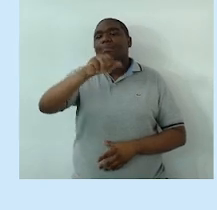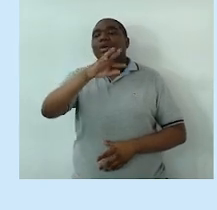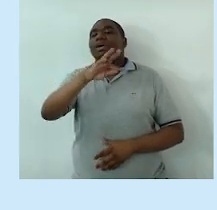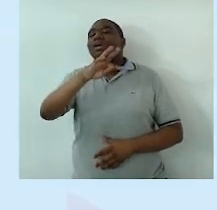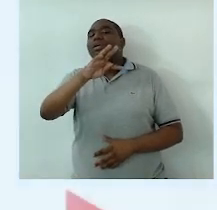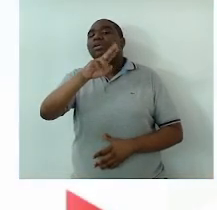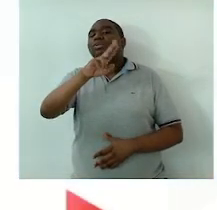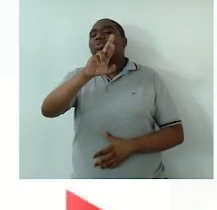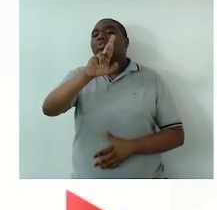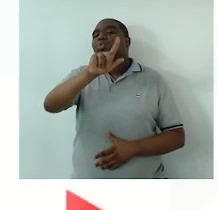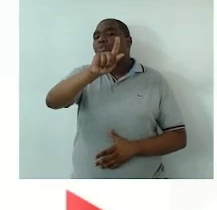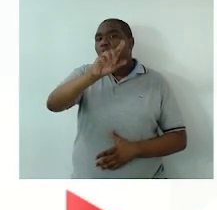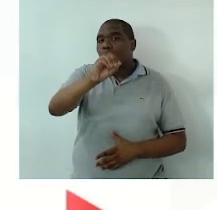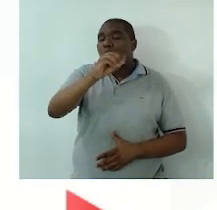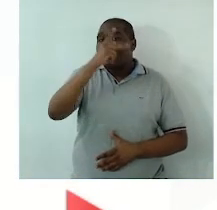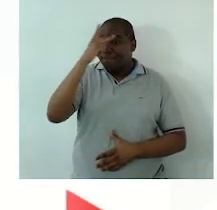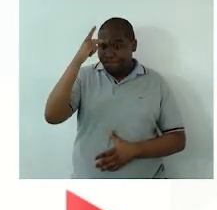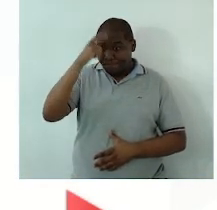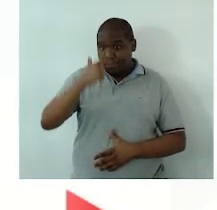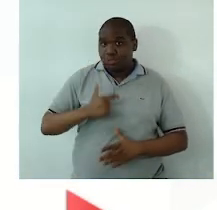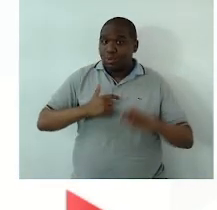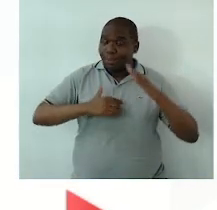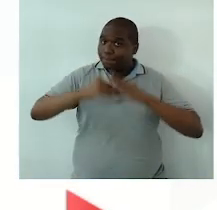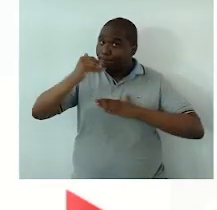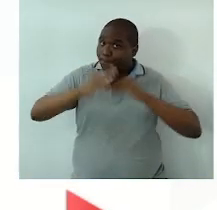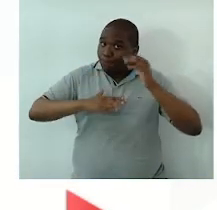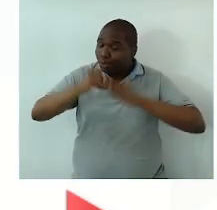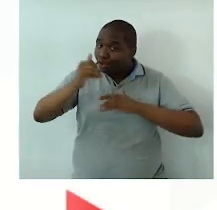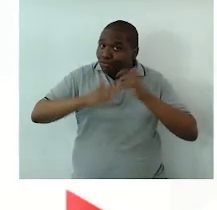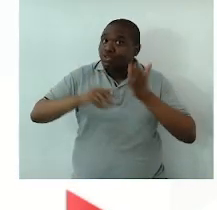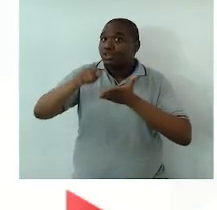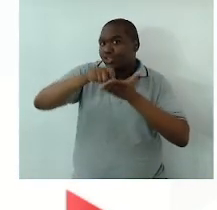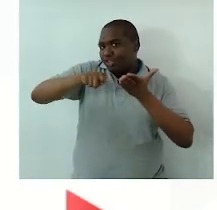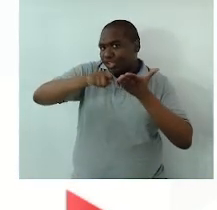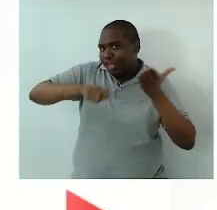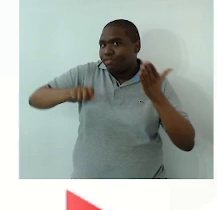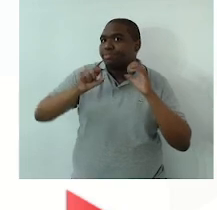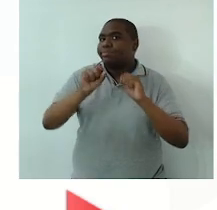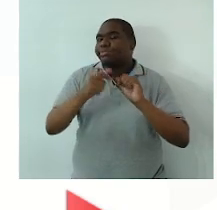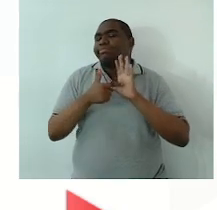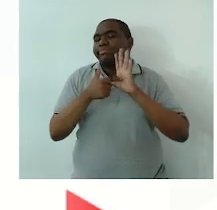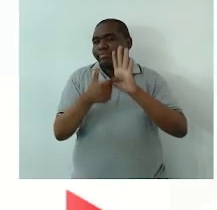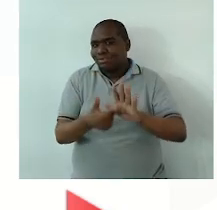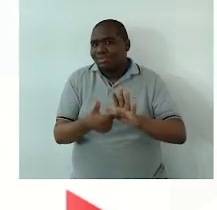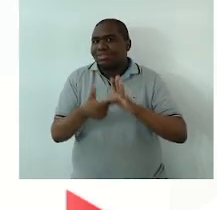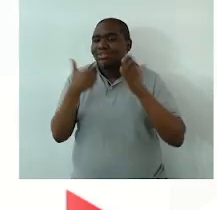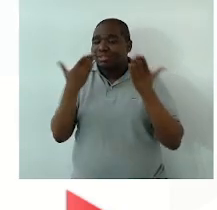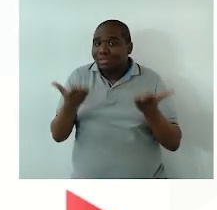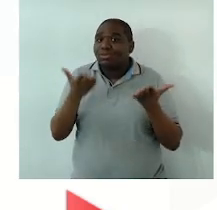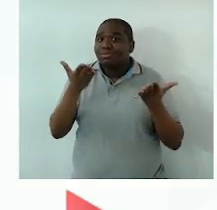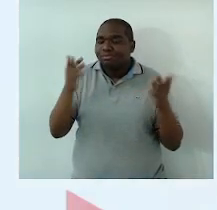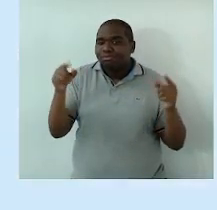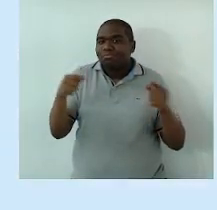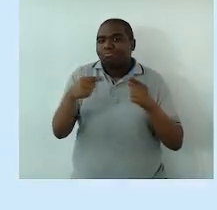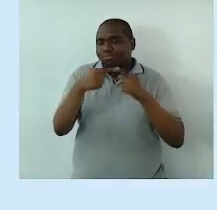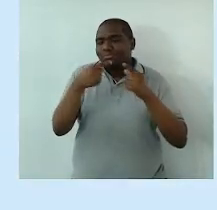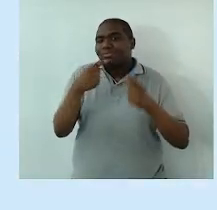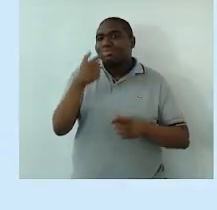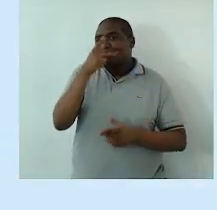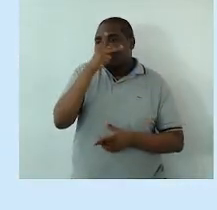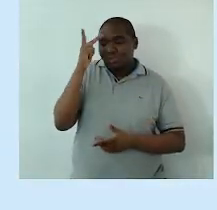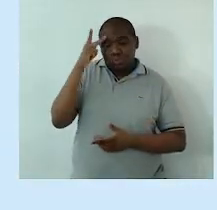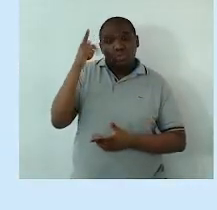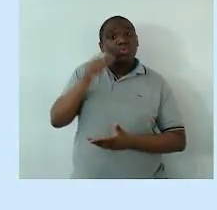que escreve as peças para que estas sejam representadas. Então, a dramaturgia, o ato de